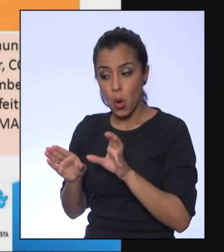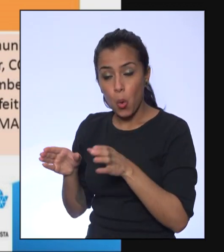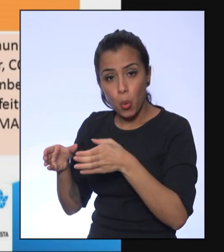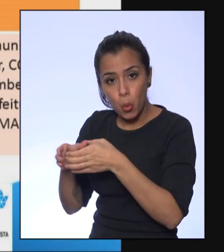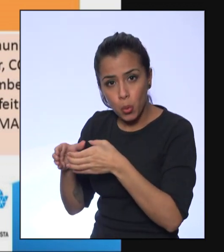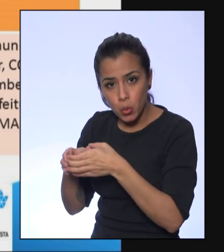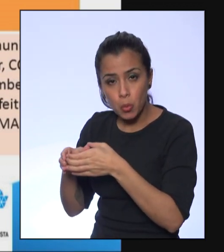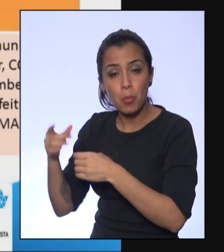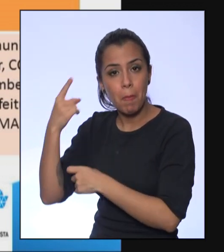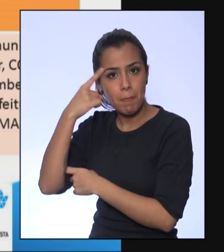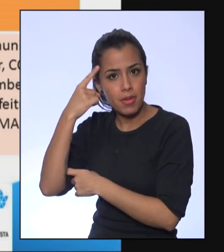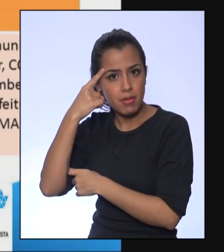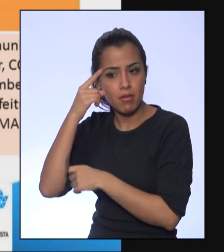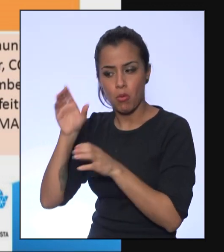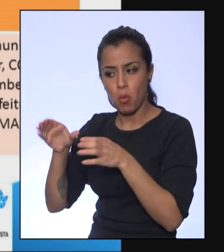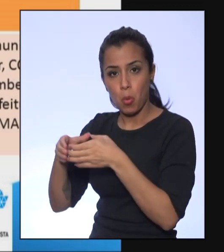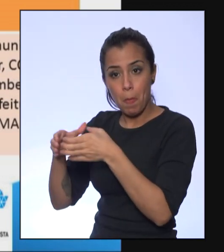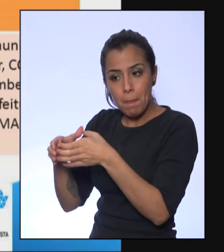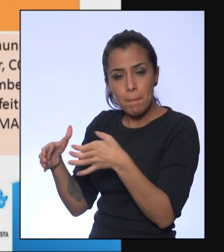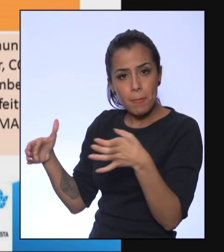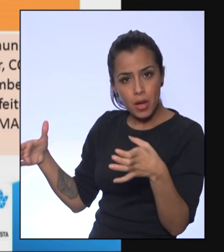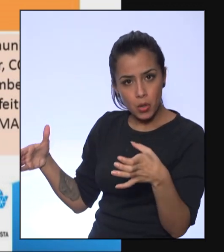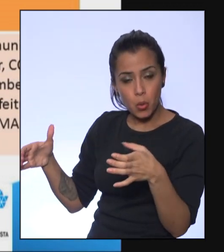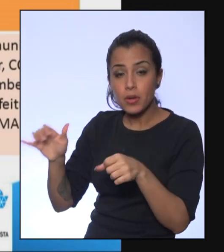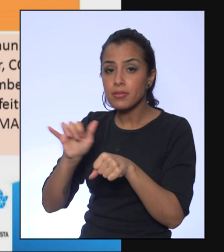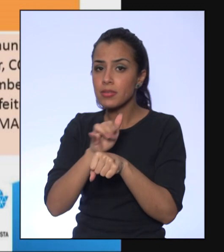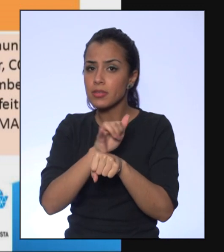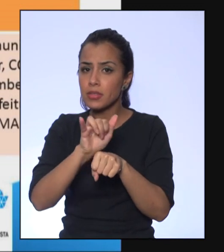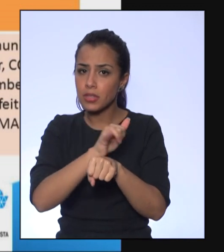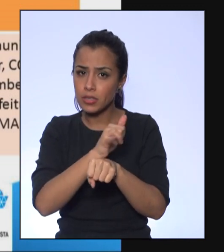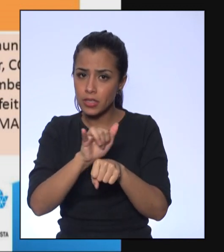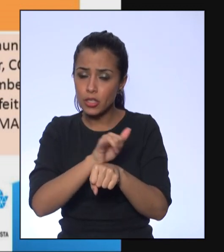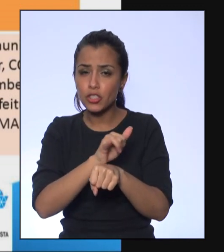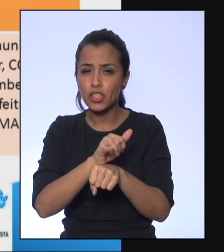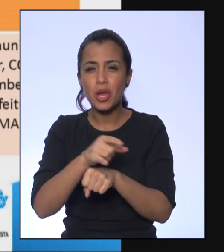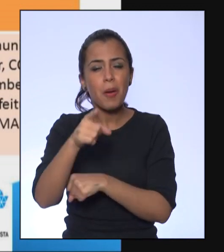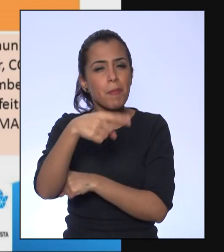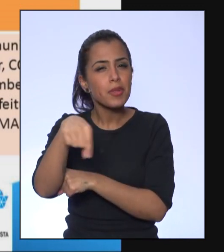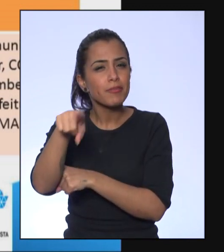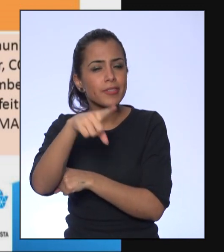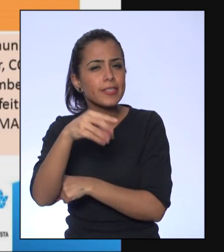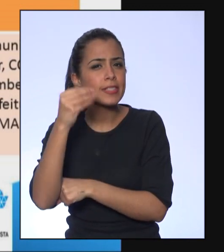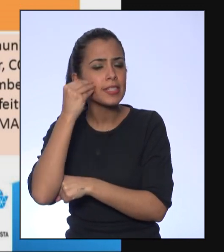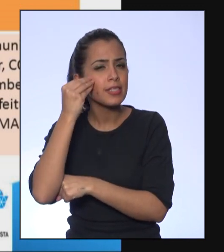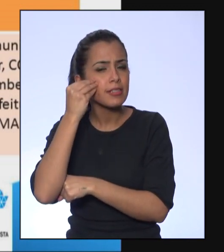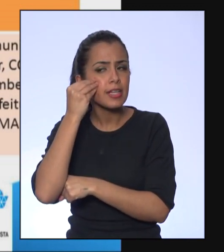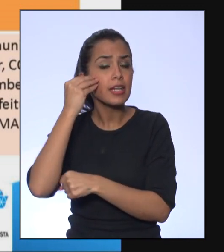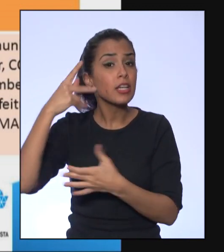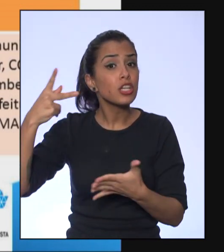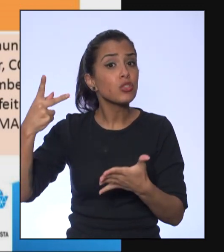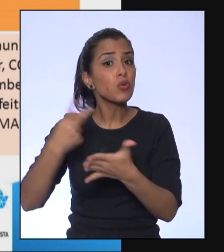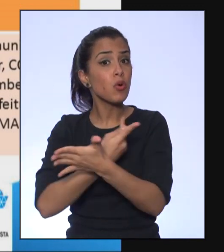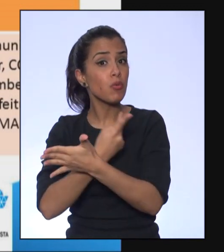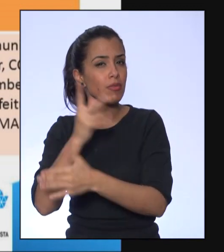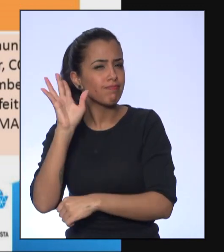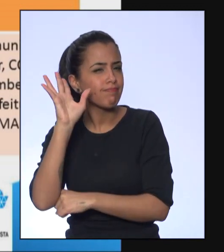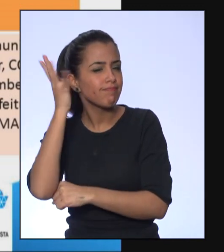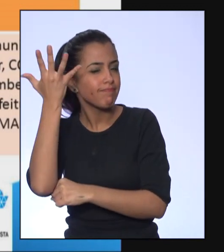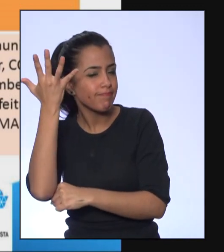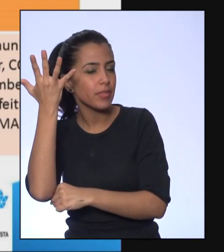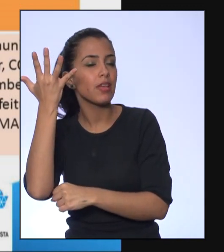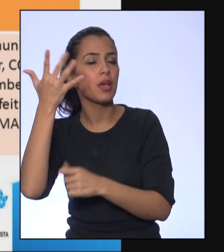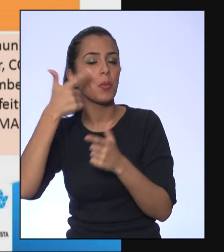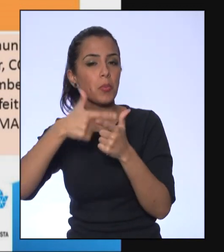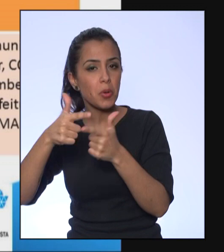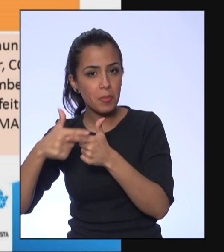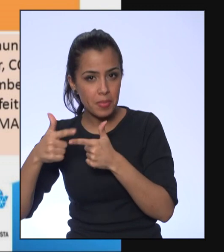grupo maior, as estratégias para você resolver determinados problemas e determinados